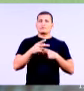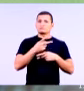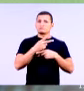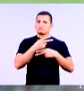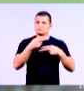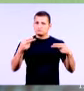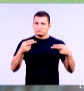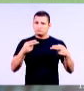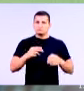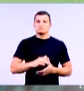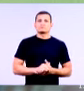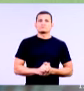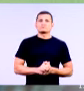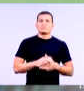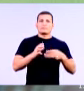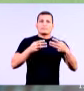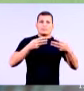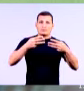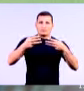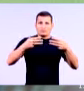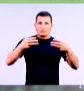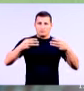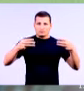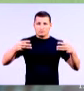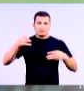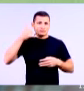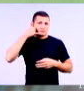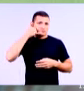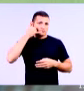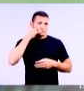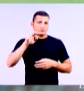A rede de telefonia usava cabo de cobre.